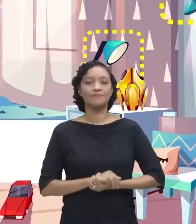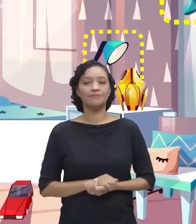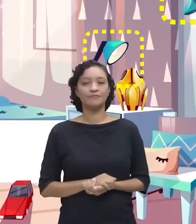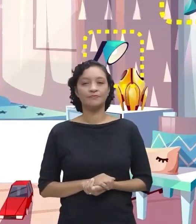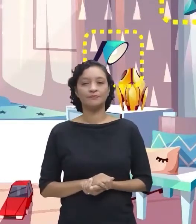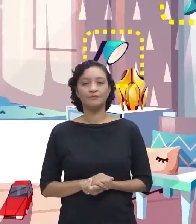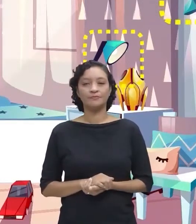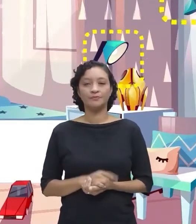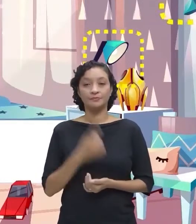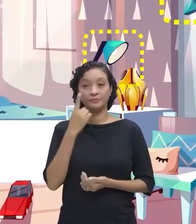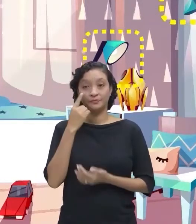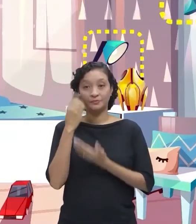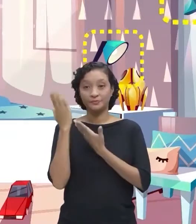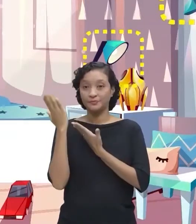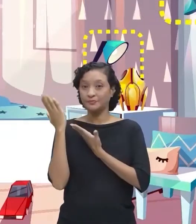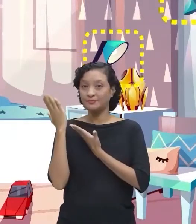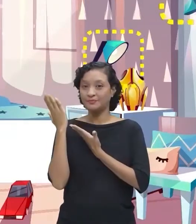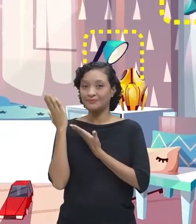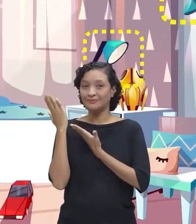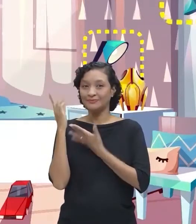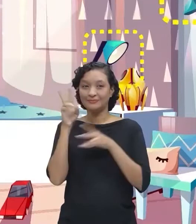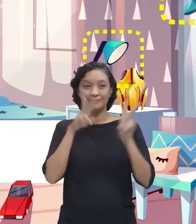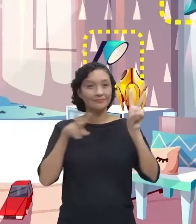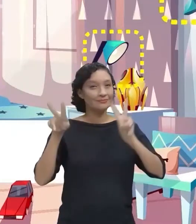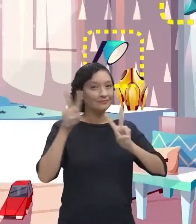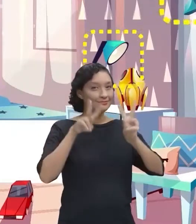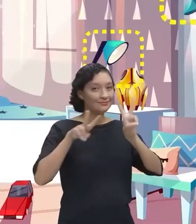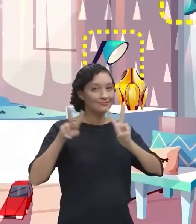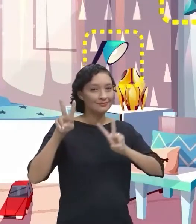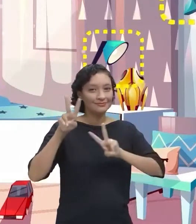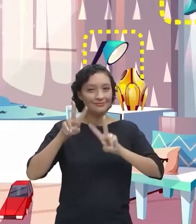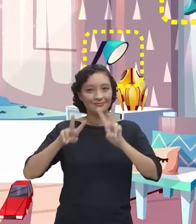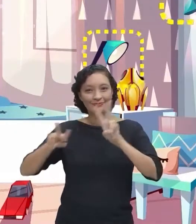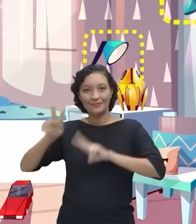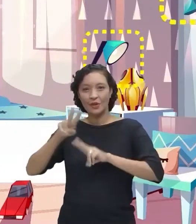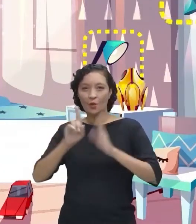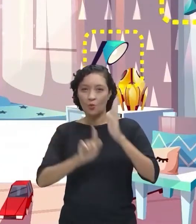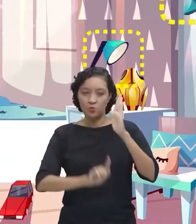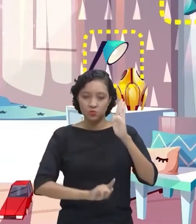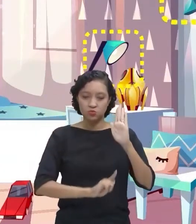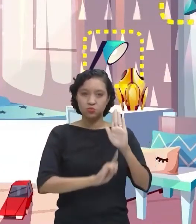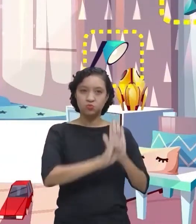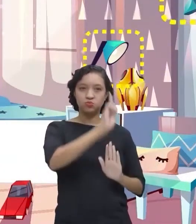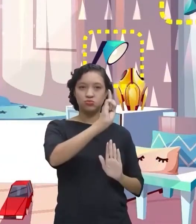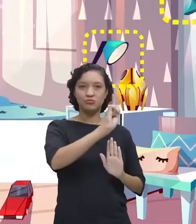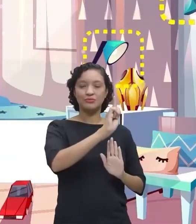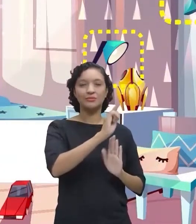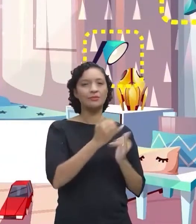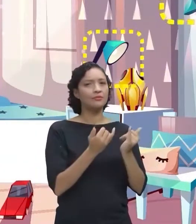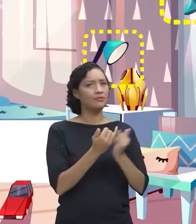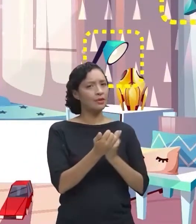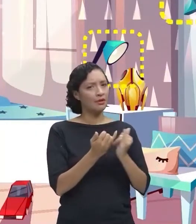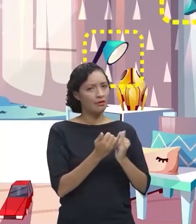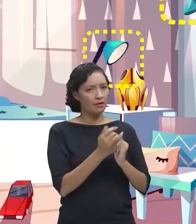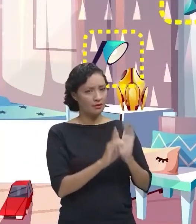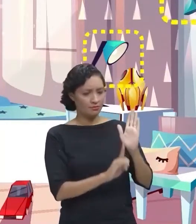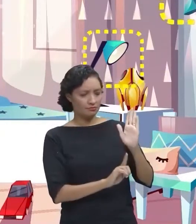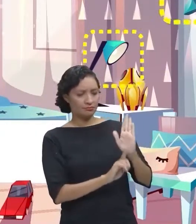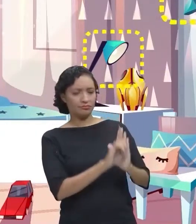ó. Estão vendo? Ali, ó, na parede, tem um foguetezinho, ele se parece com o quê? A ponta dele, com